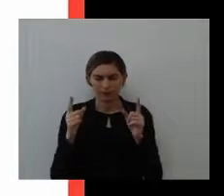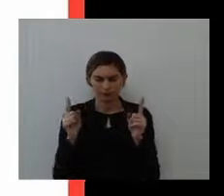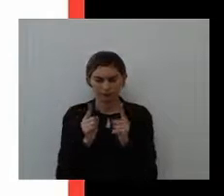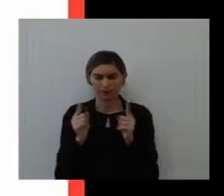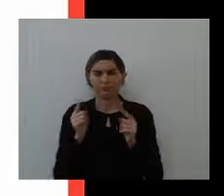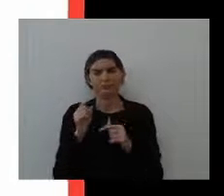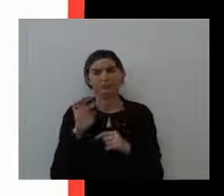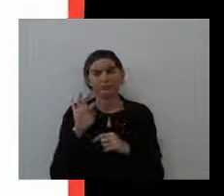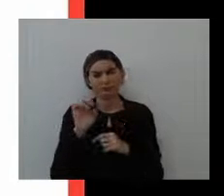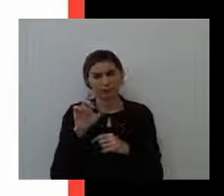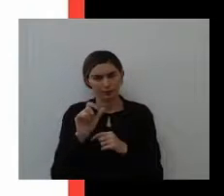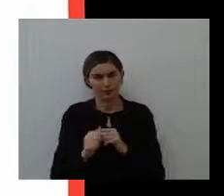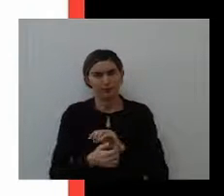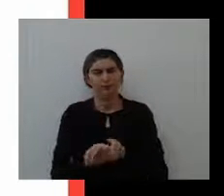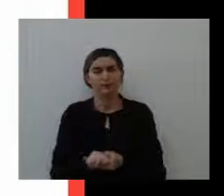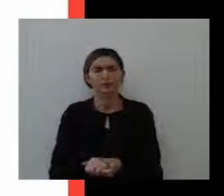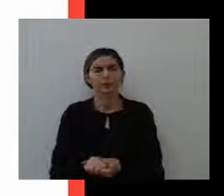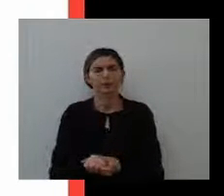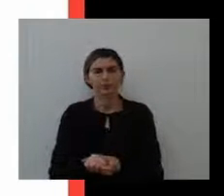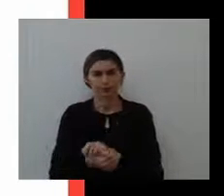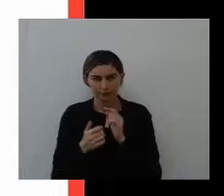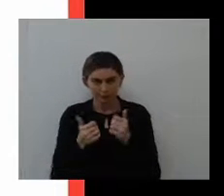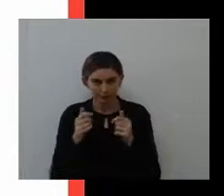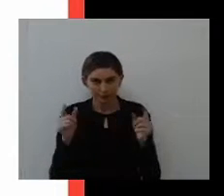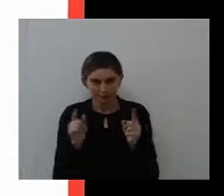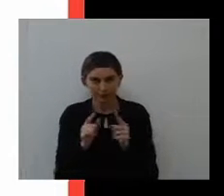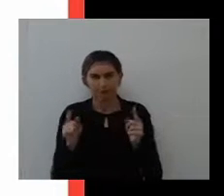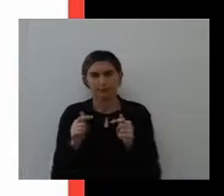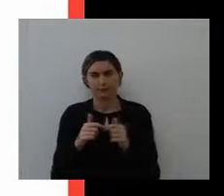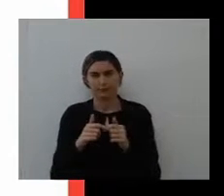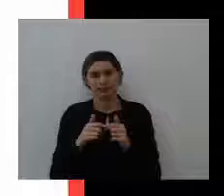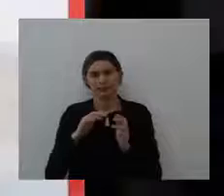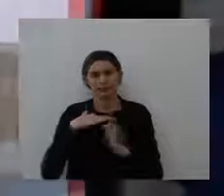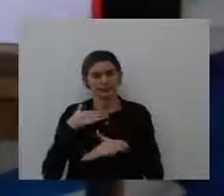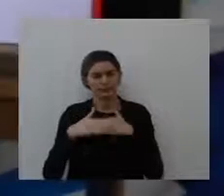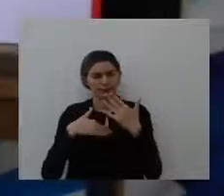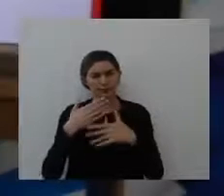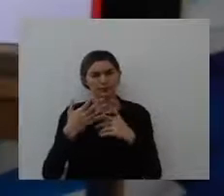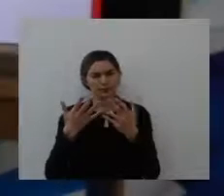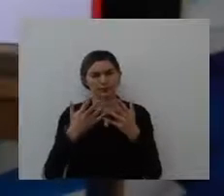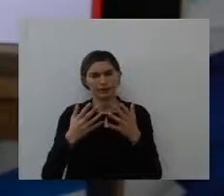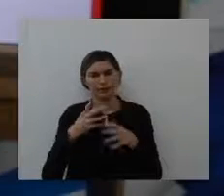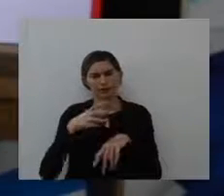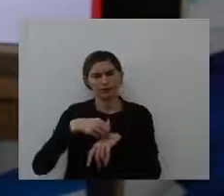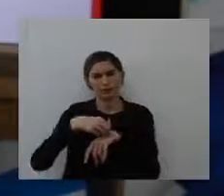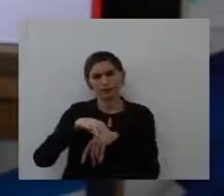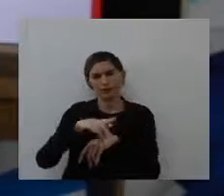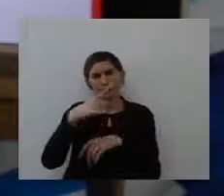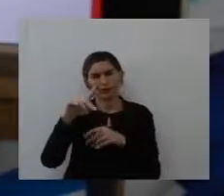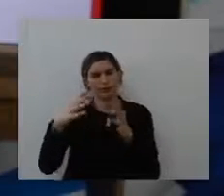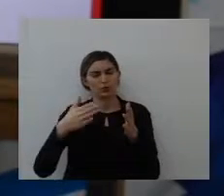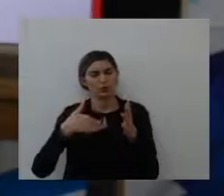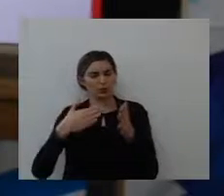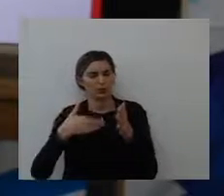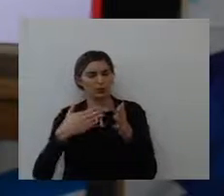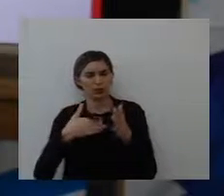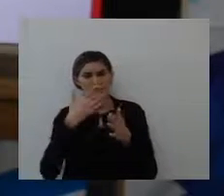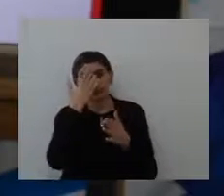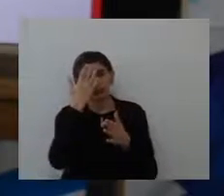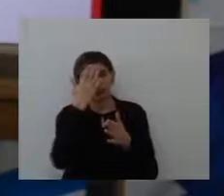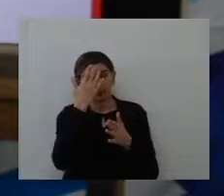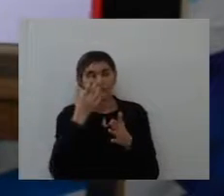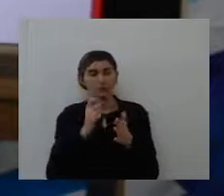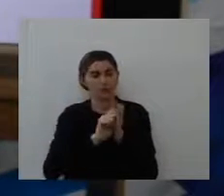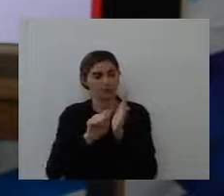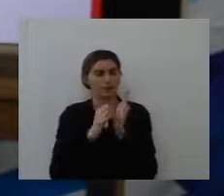dessa tela. Tirou um print? Mais tarde eu quero que você passe isso para o seu caderno, facilitando ainda